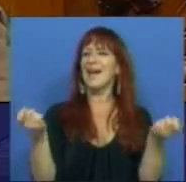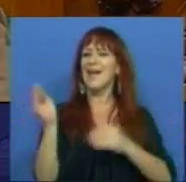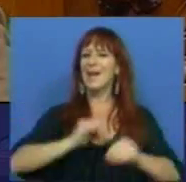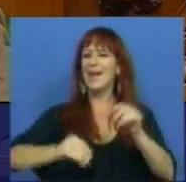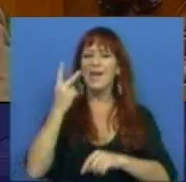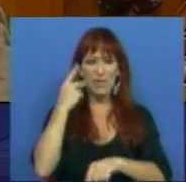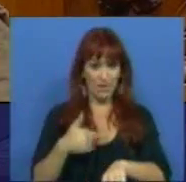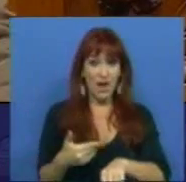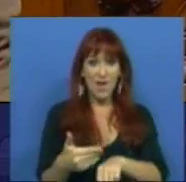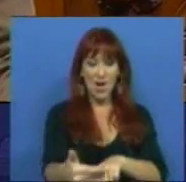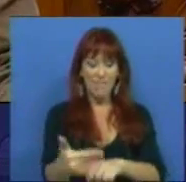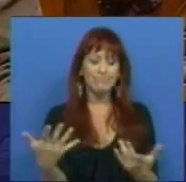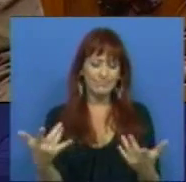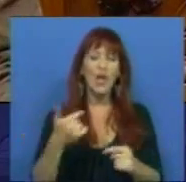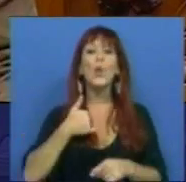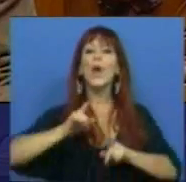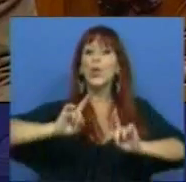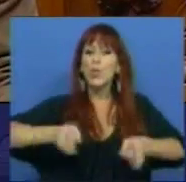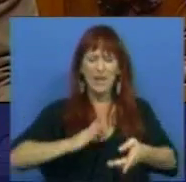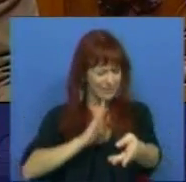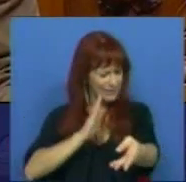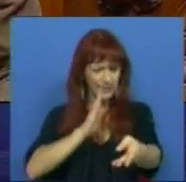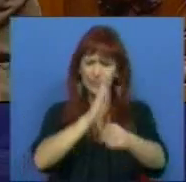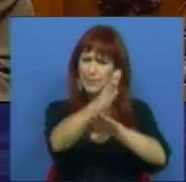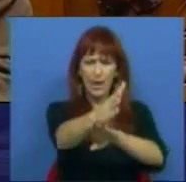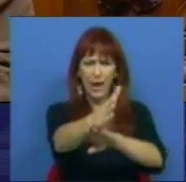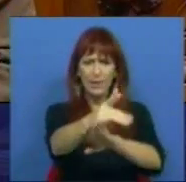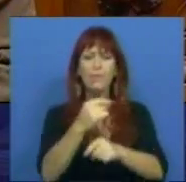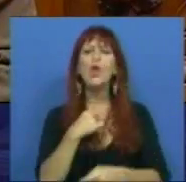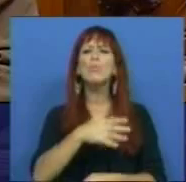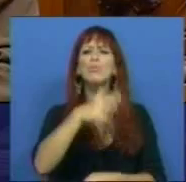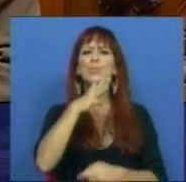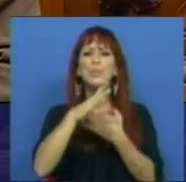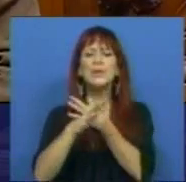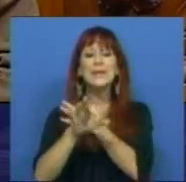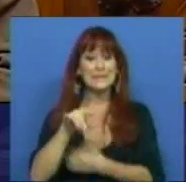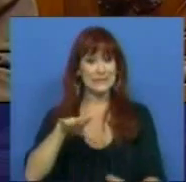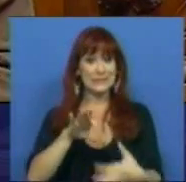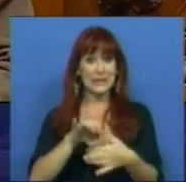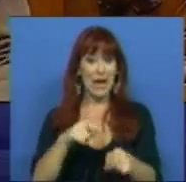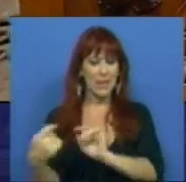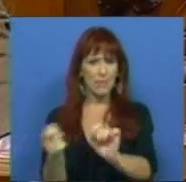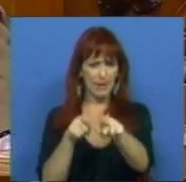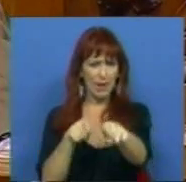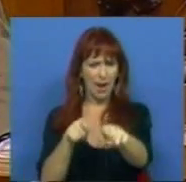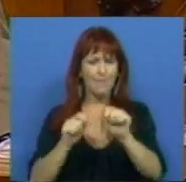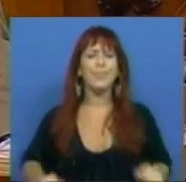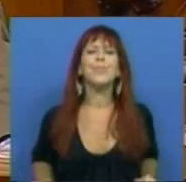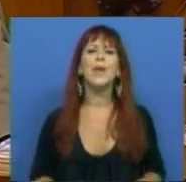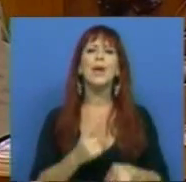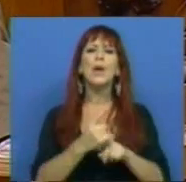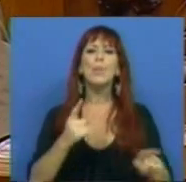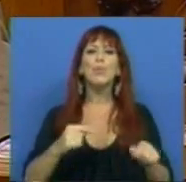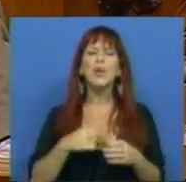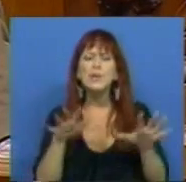que estamos a viver. E quero começar diretamente por uma observação sobre esse debate. Porque